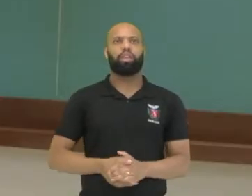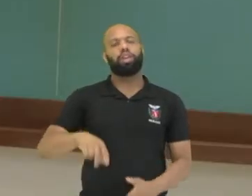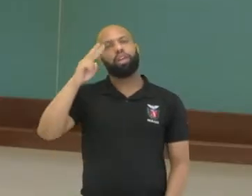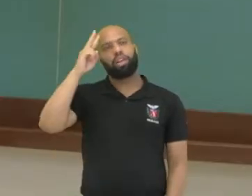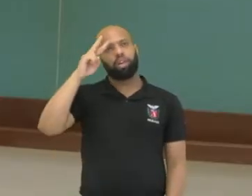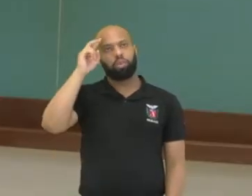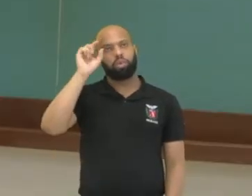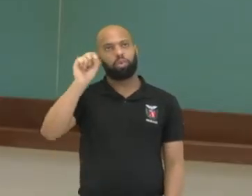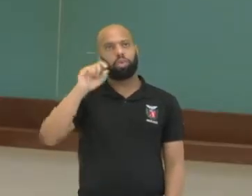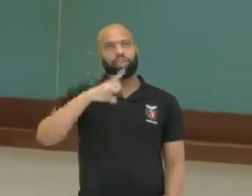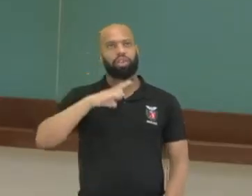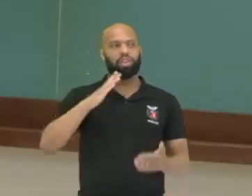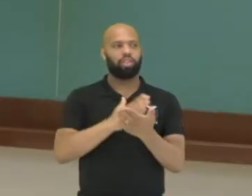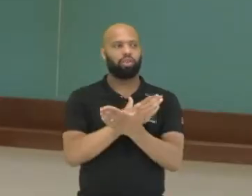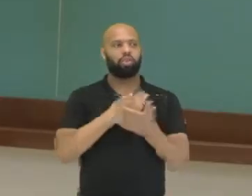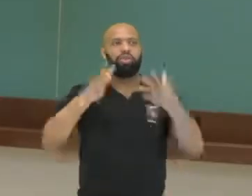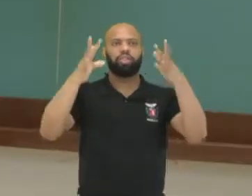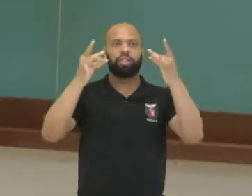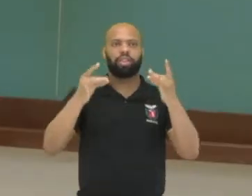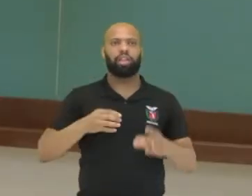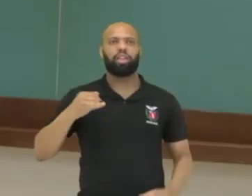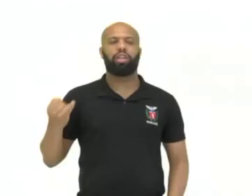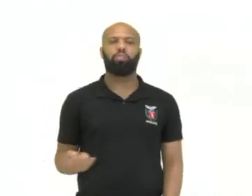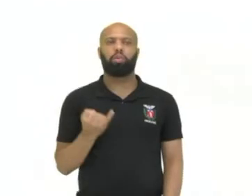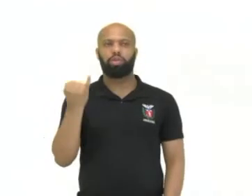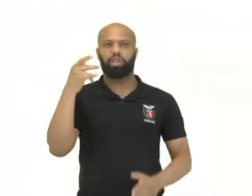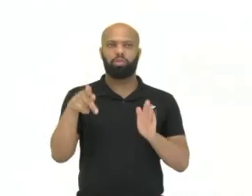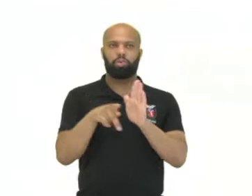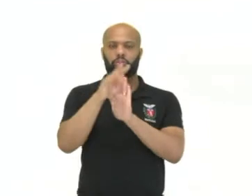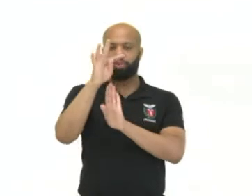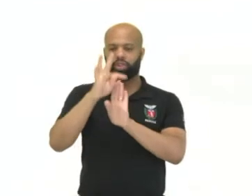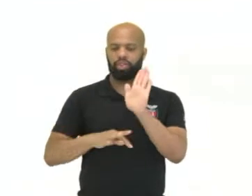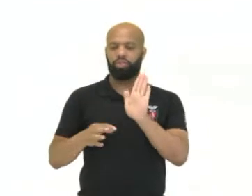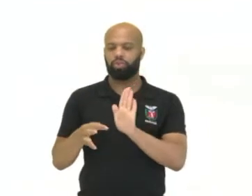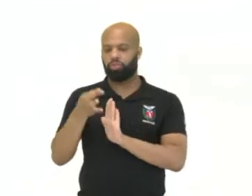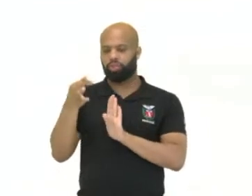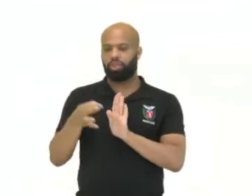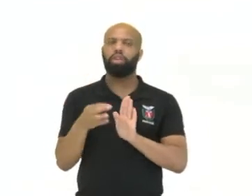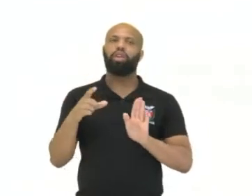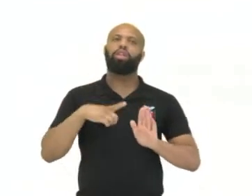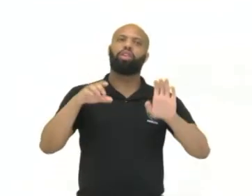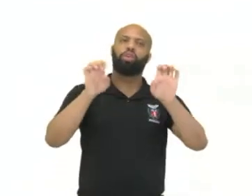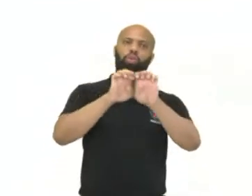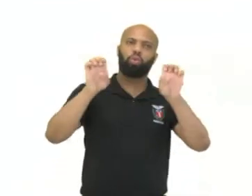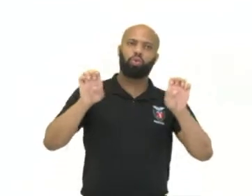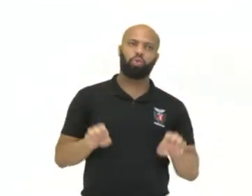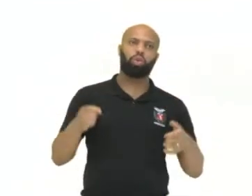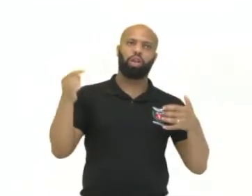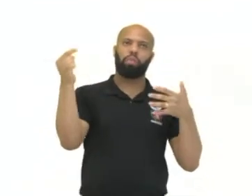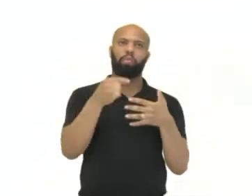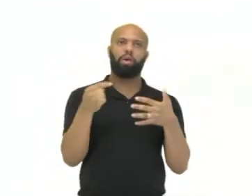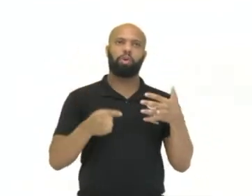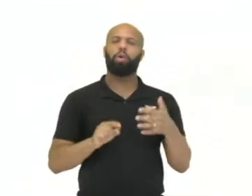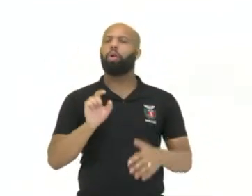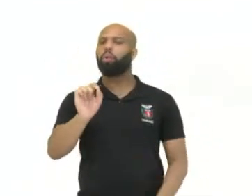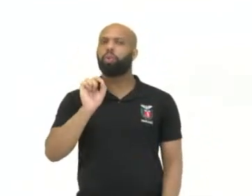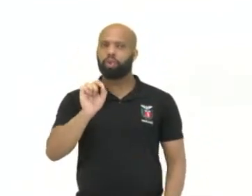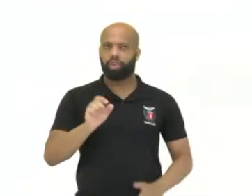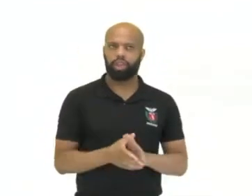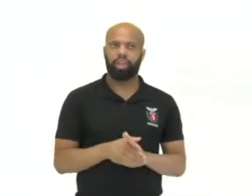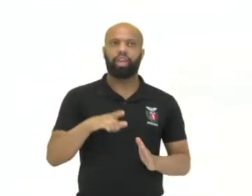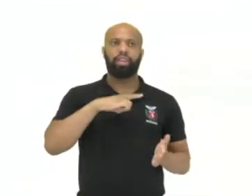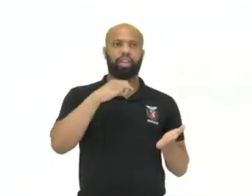Lembrando alguns detalhes aqui, então, do nosso artigo. A estrutura constituída pelo quê, prof?